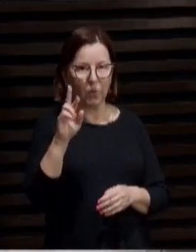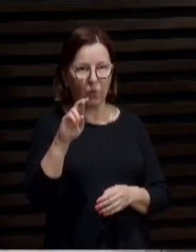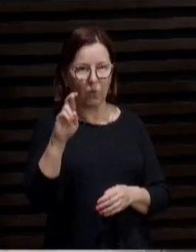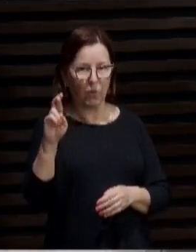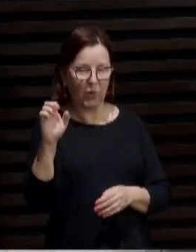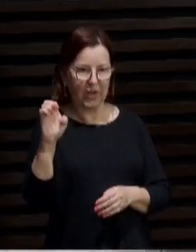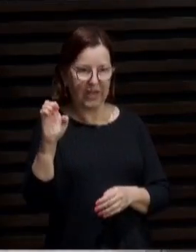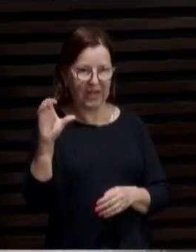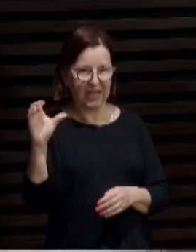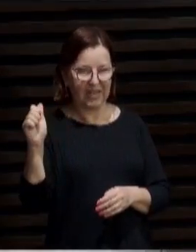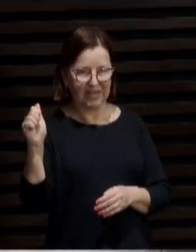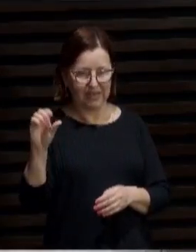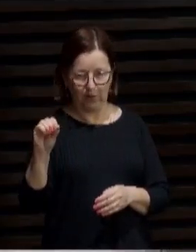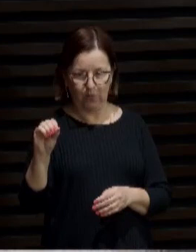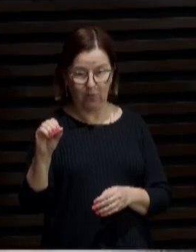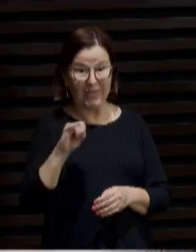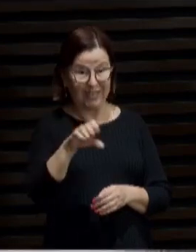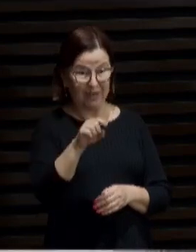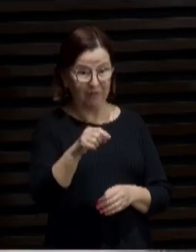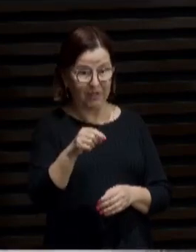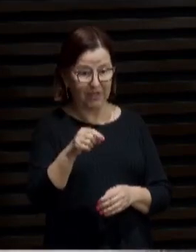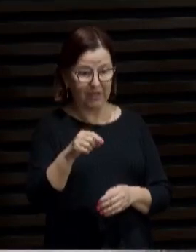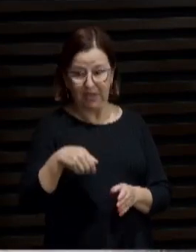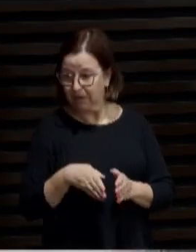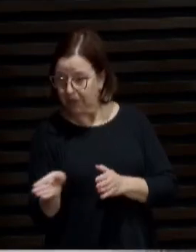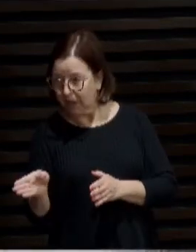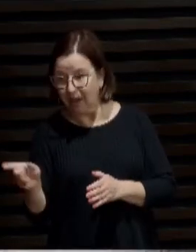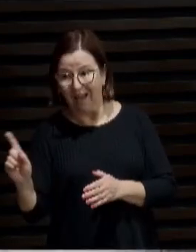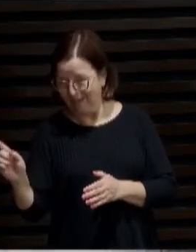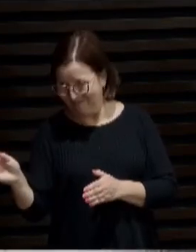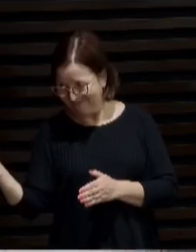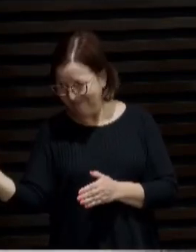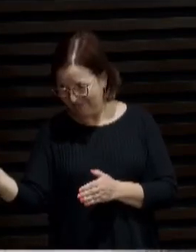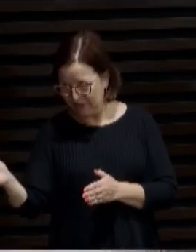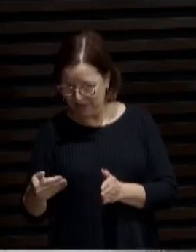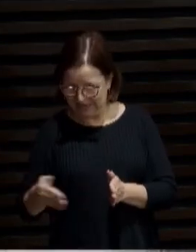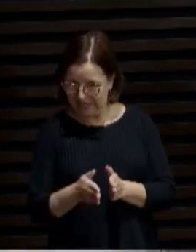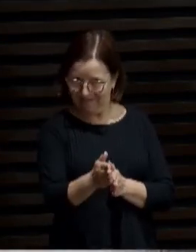vamos corrigir, você volta para cá. Já tivemos isso aqui, queridos. A gente precisa reconhecer.